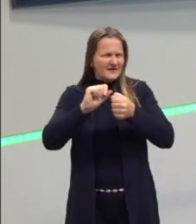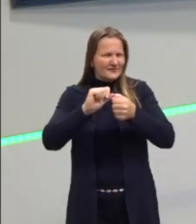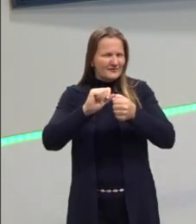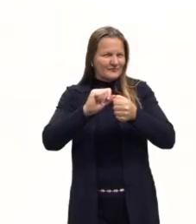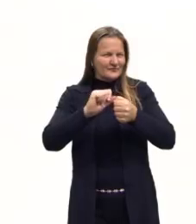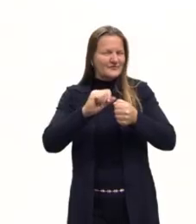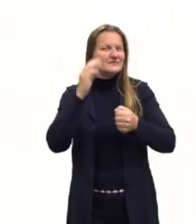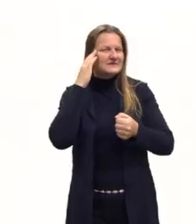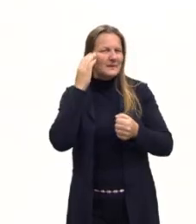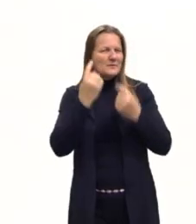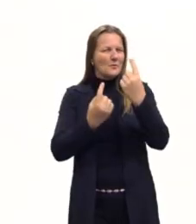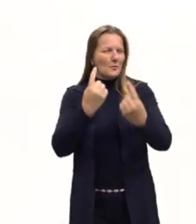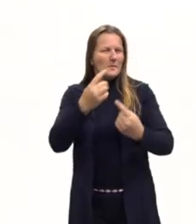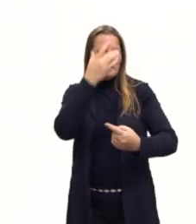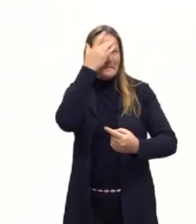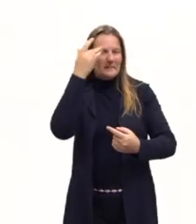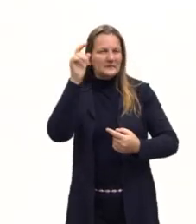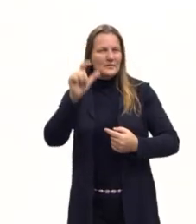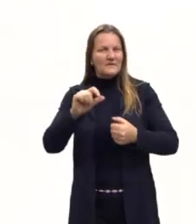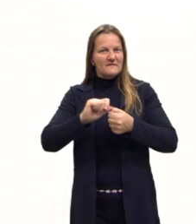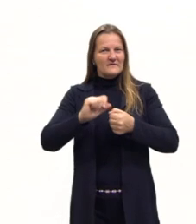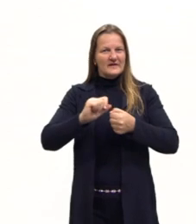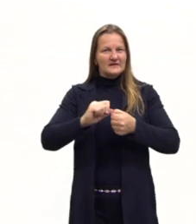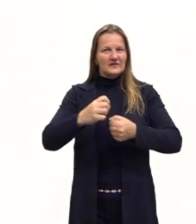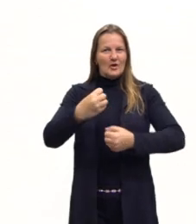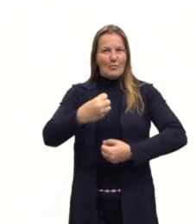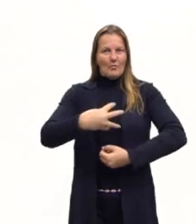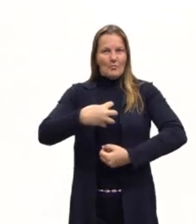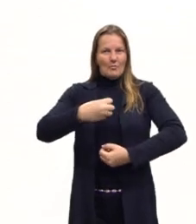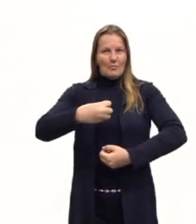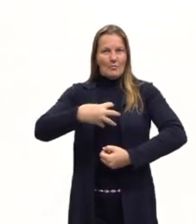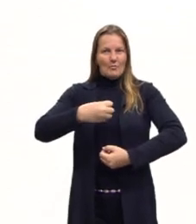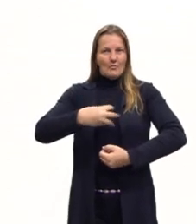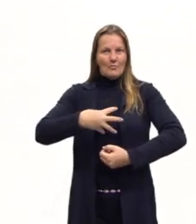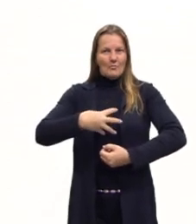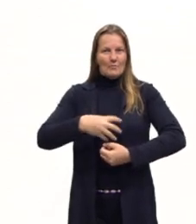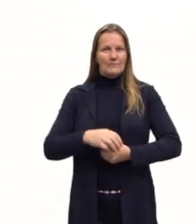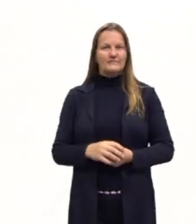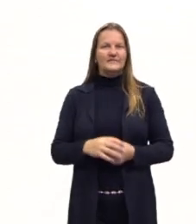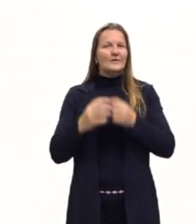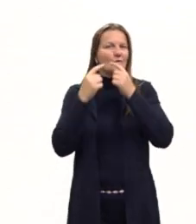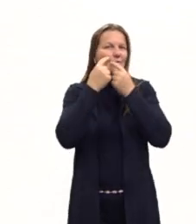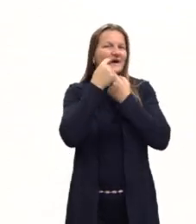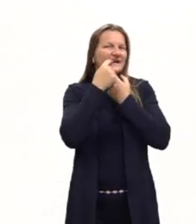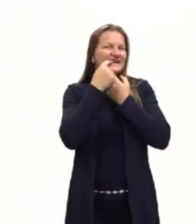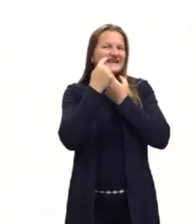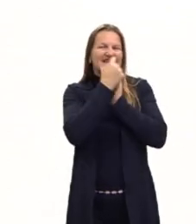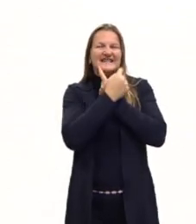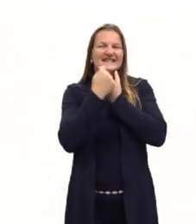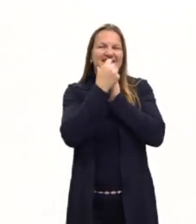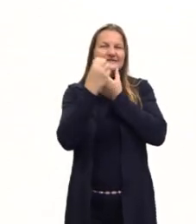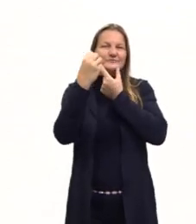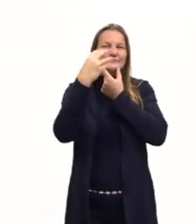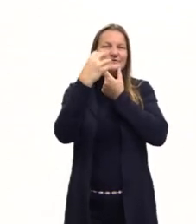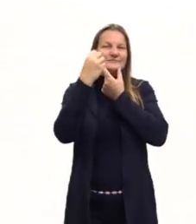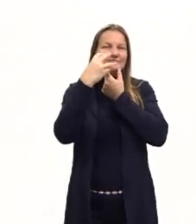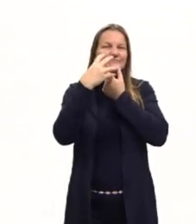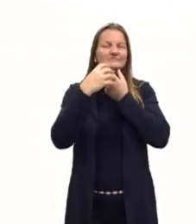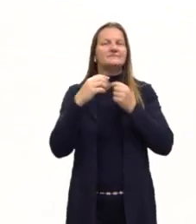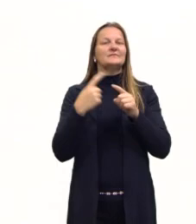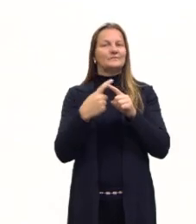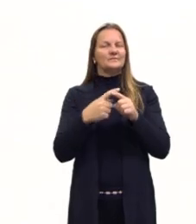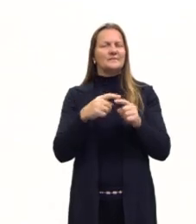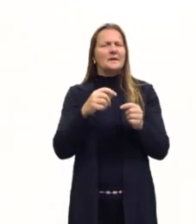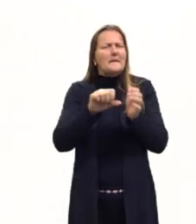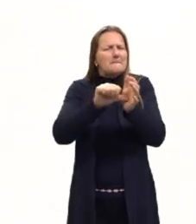ou sabe de alguém que já fez um raio-x certo quem me acompanha desde o começo deve lembrar que lá